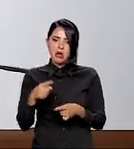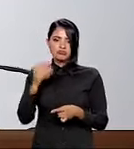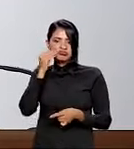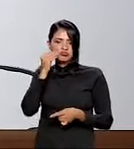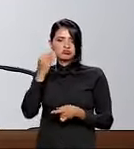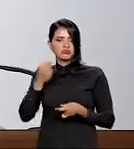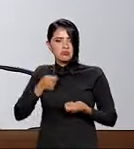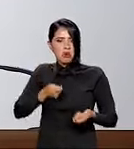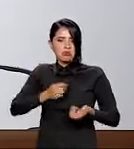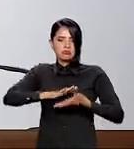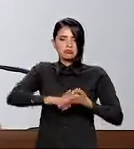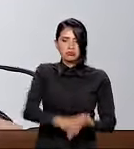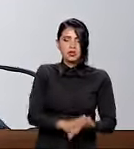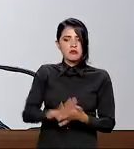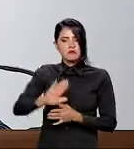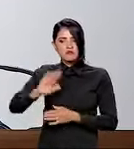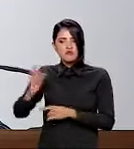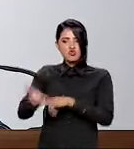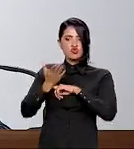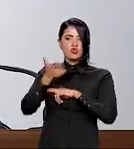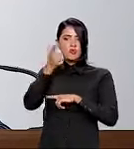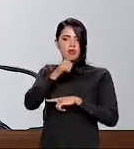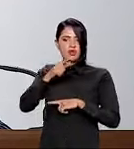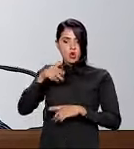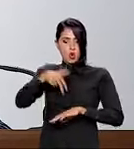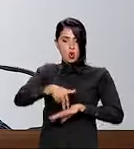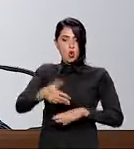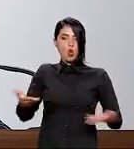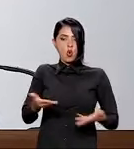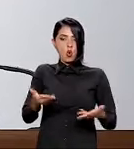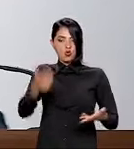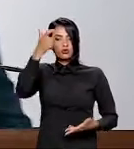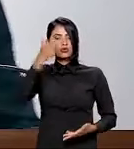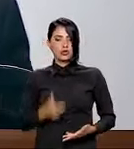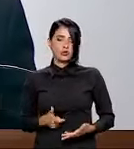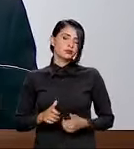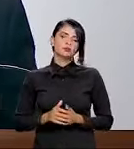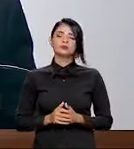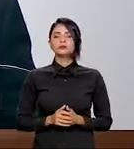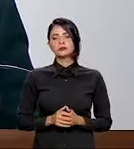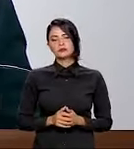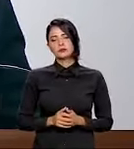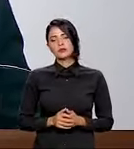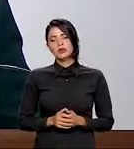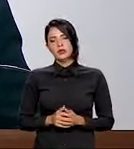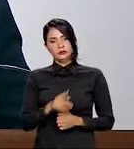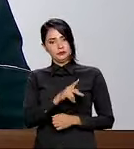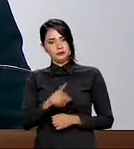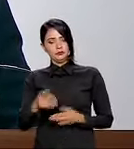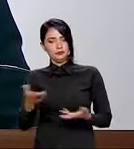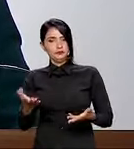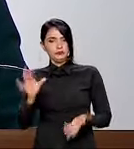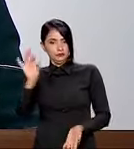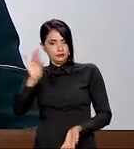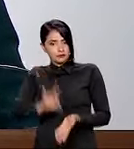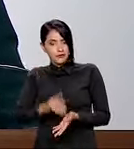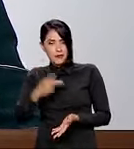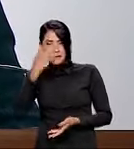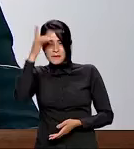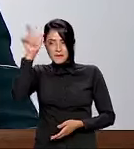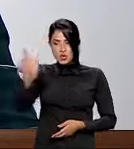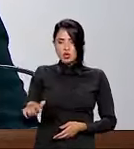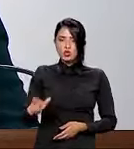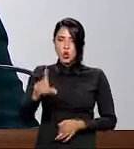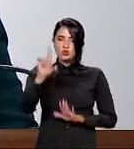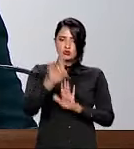ela contribuiu para que eu tivesse onde eu estou. Então, o fato do cidadão ter o direito de falar